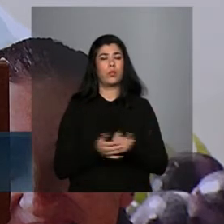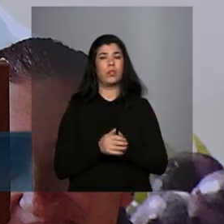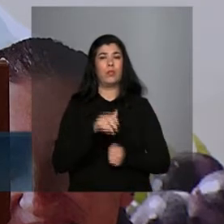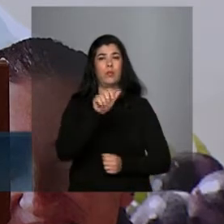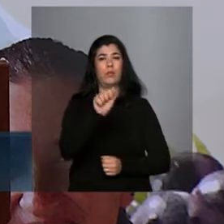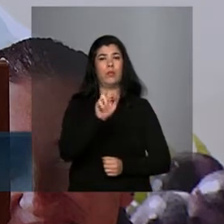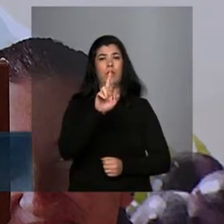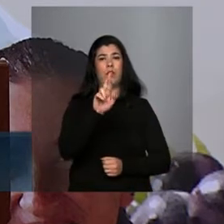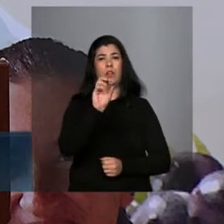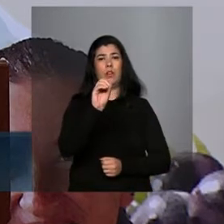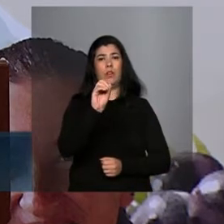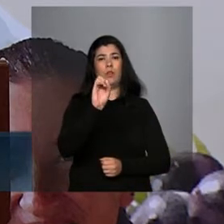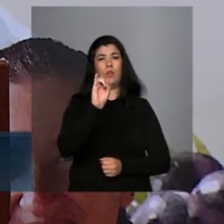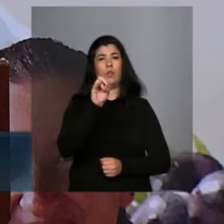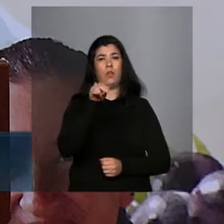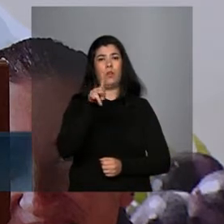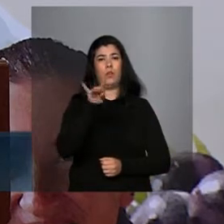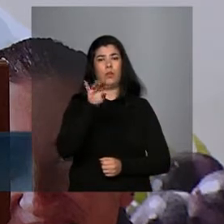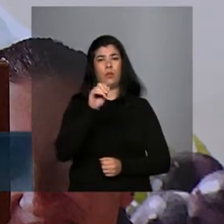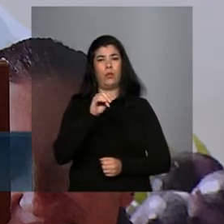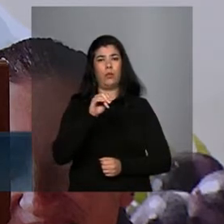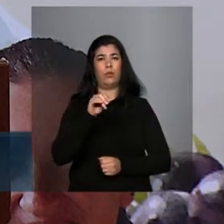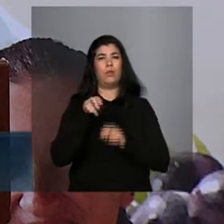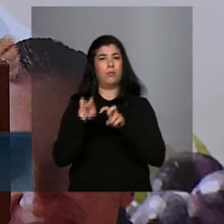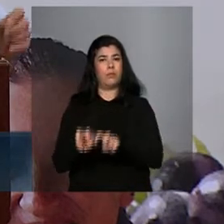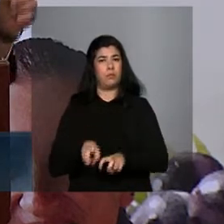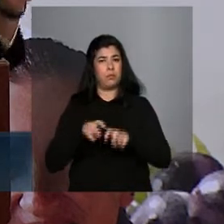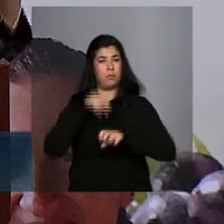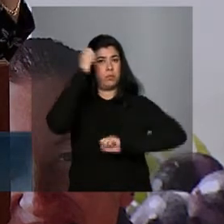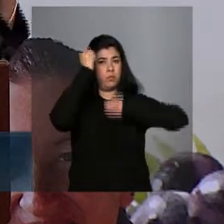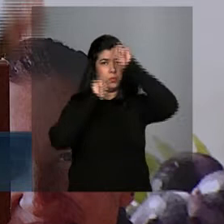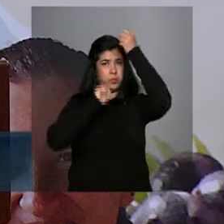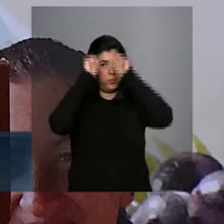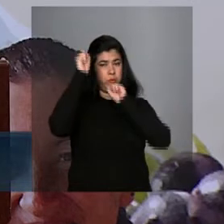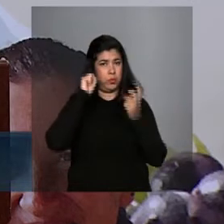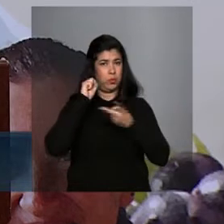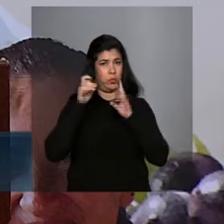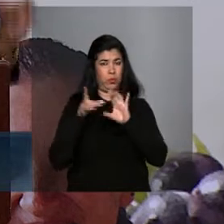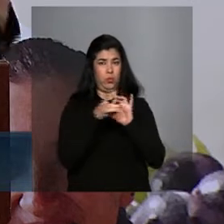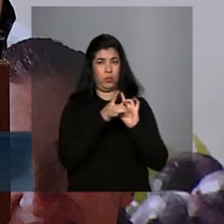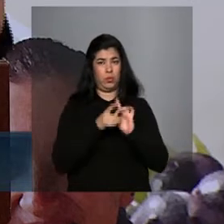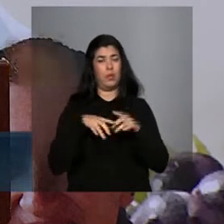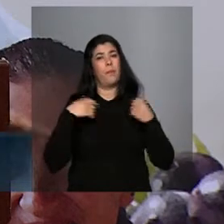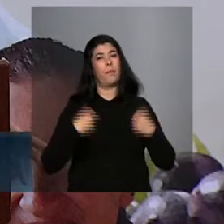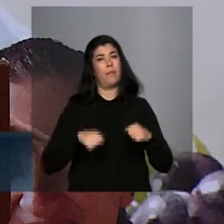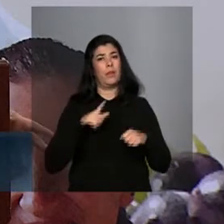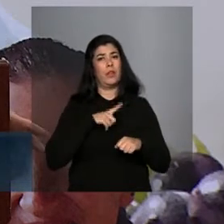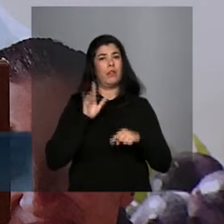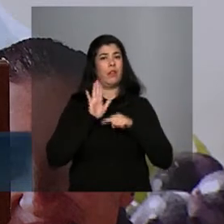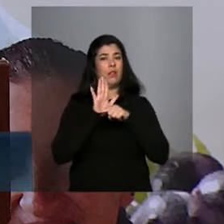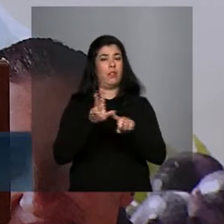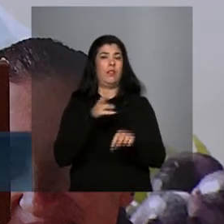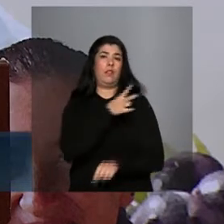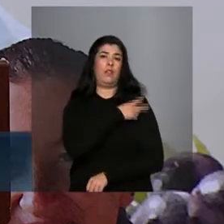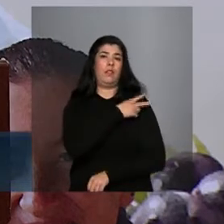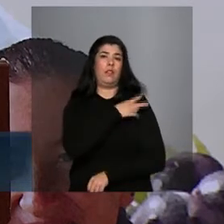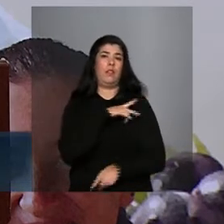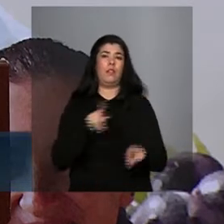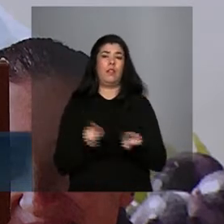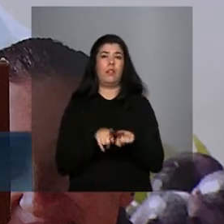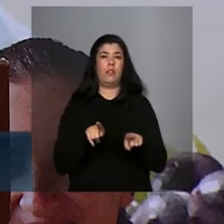E incentivo à agroindústria deve ser feito com assistência técnica, com crédito